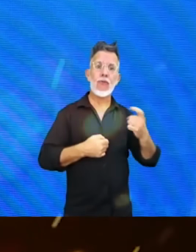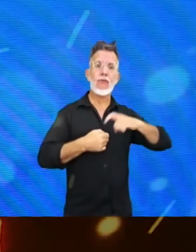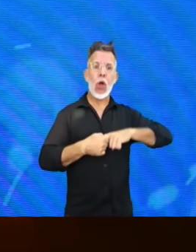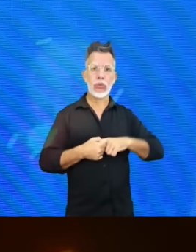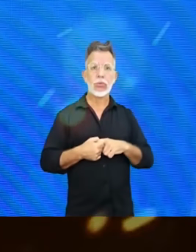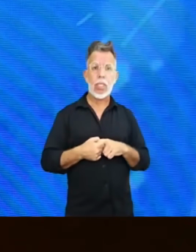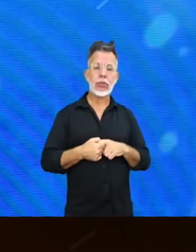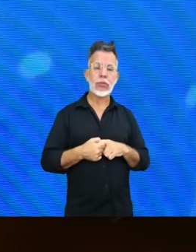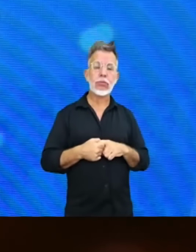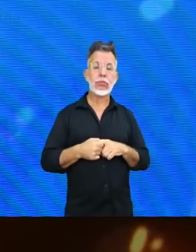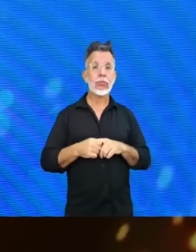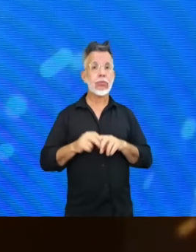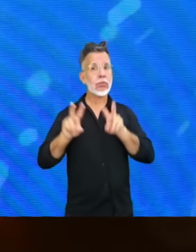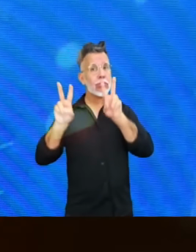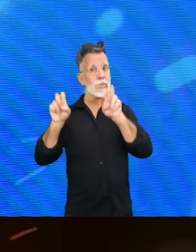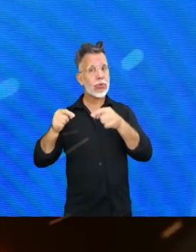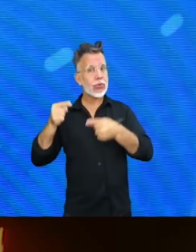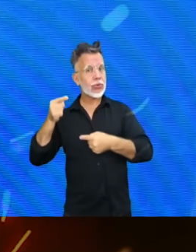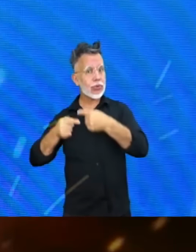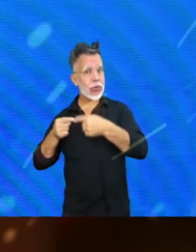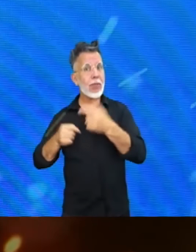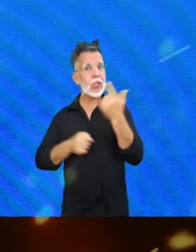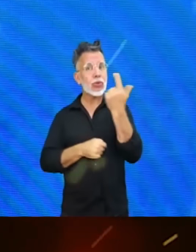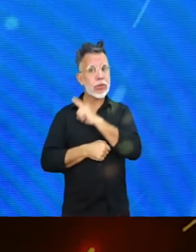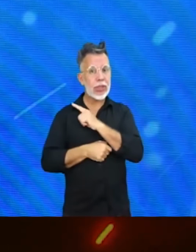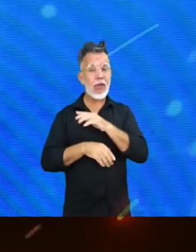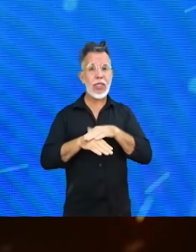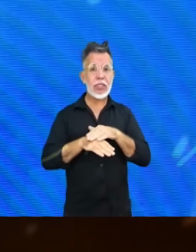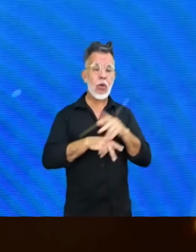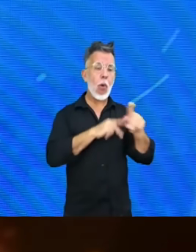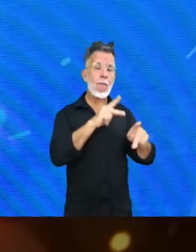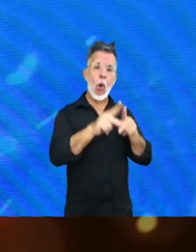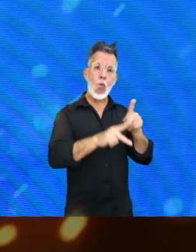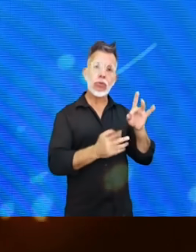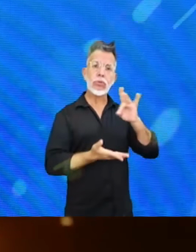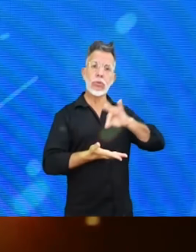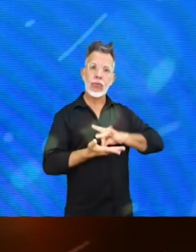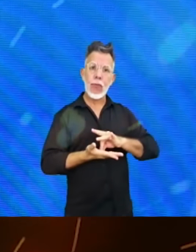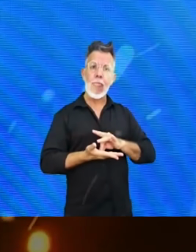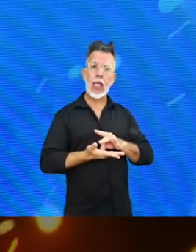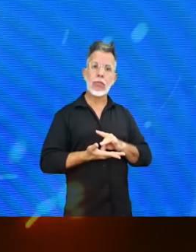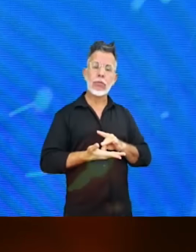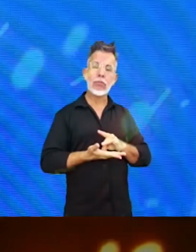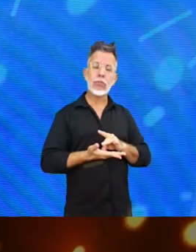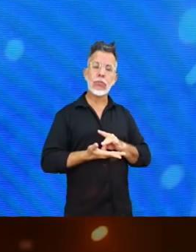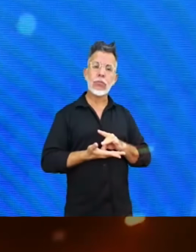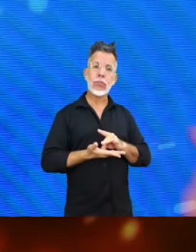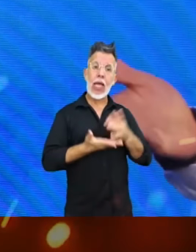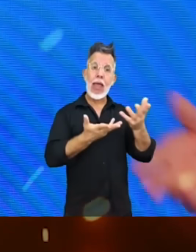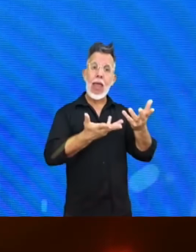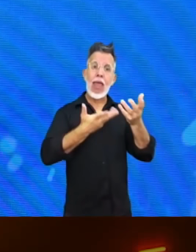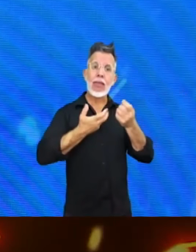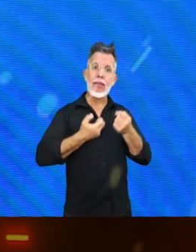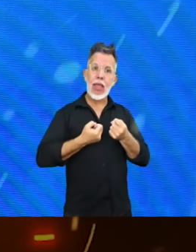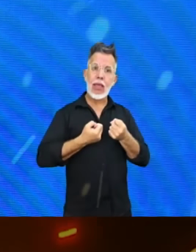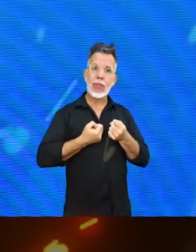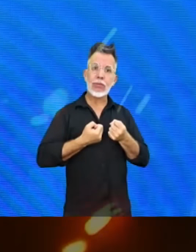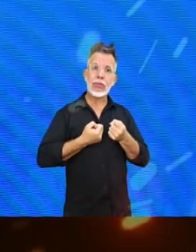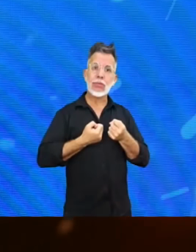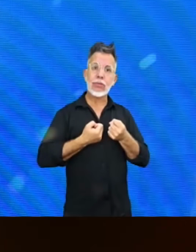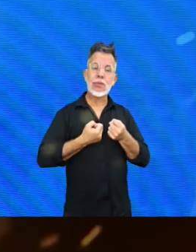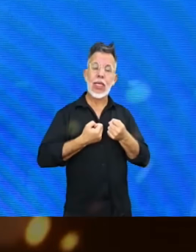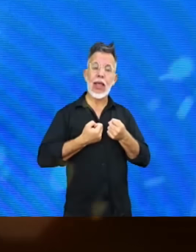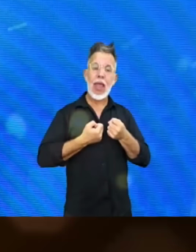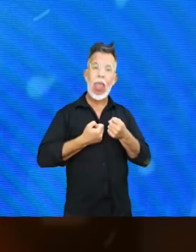que o povo né de fato e Receba essa essa essa bênção do governador do Estado agora os empregos os 2